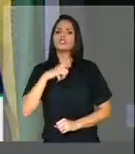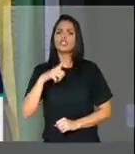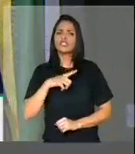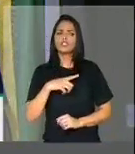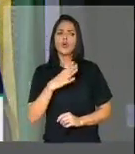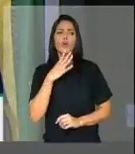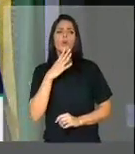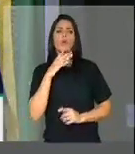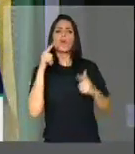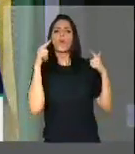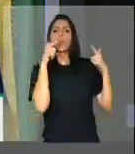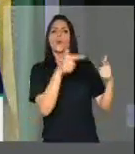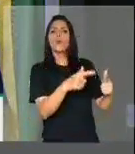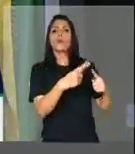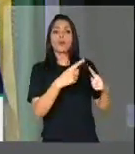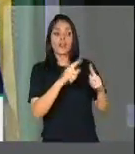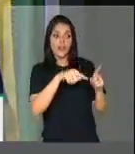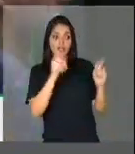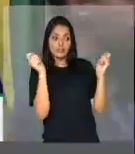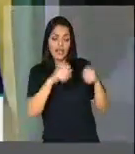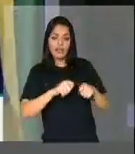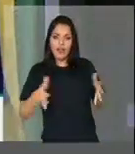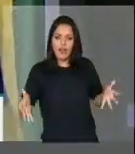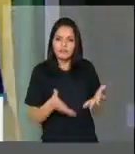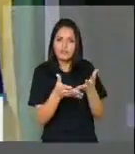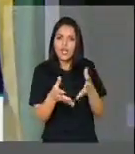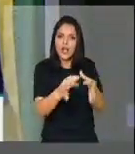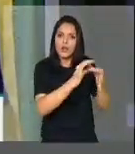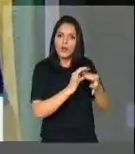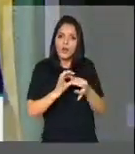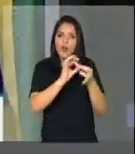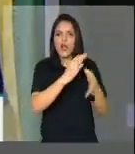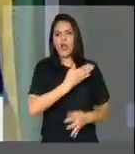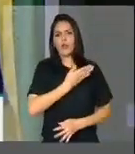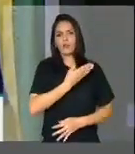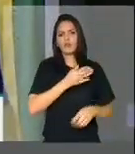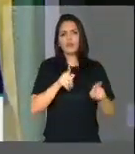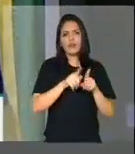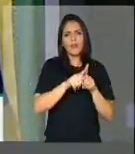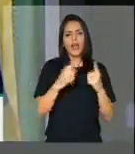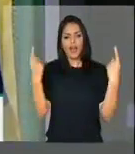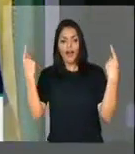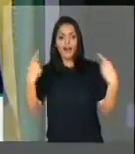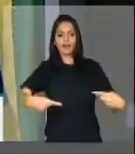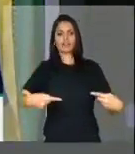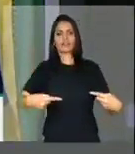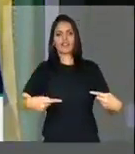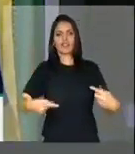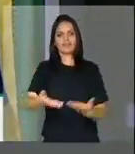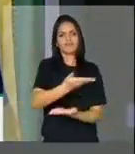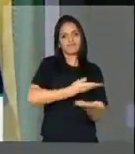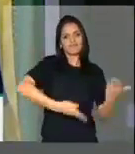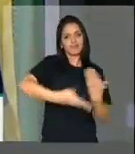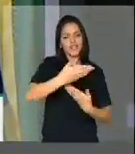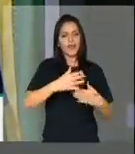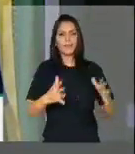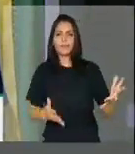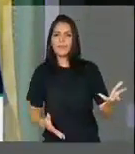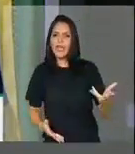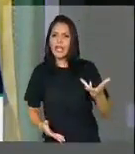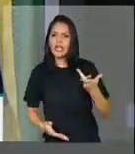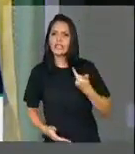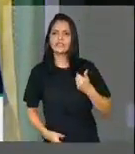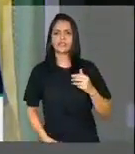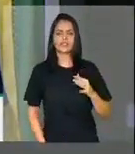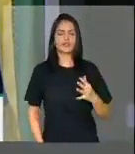todos, os grandes amigos e também os profundos adversários. Um belíssimo